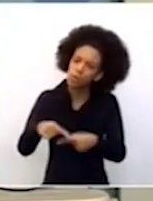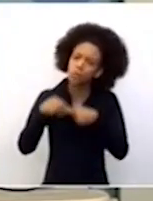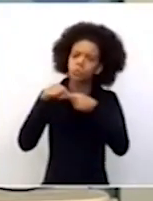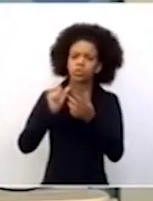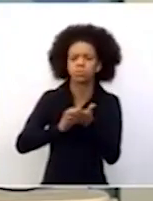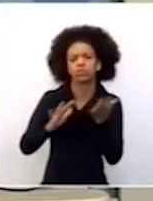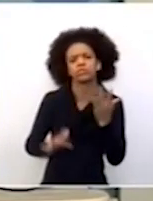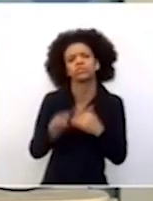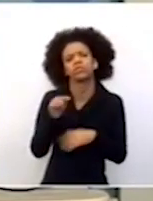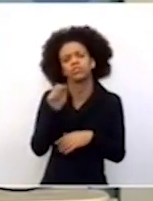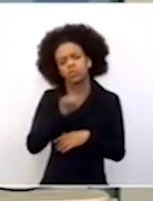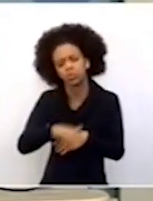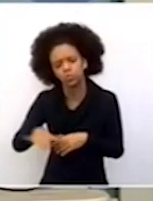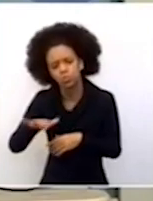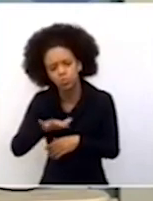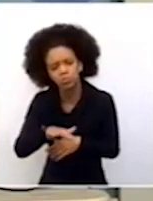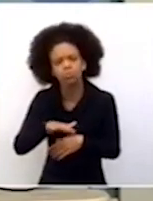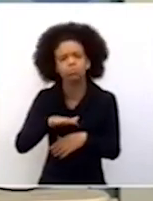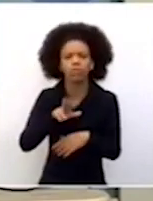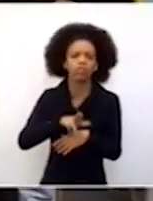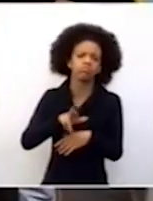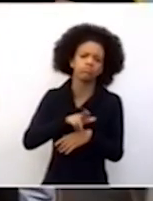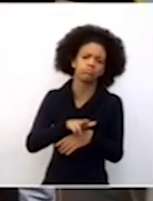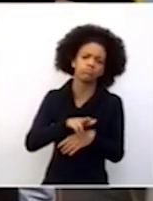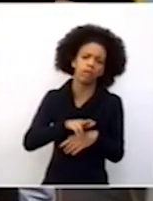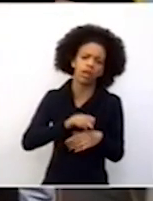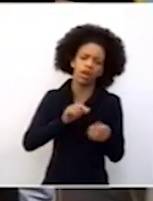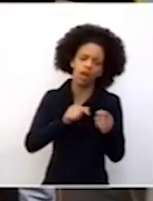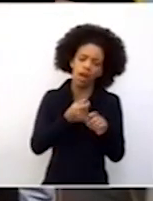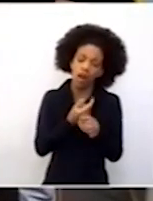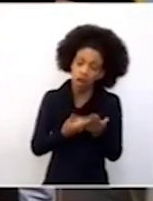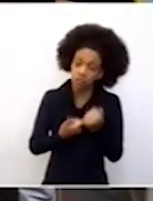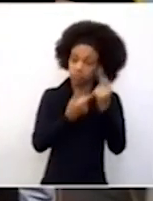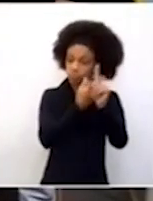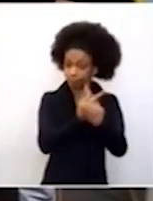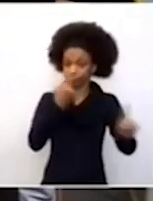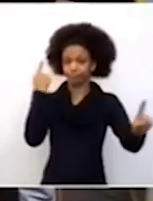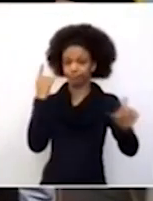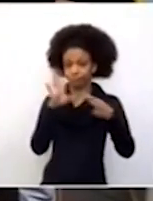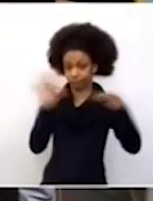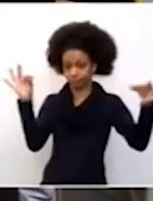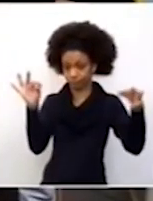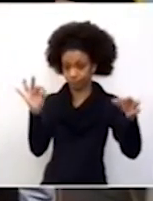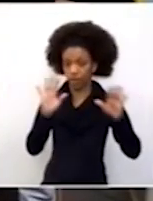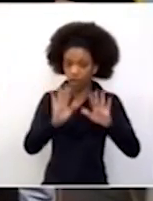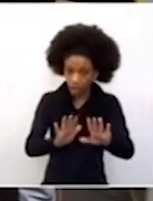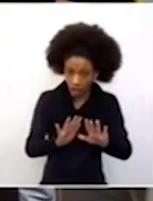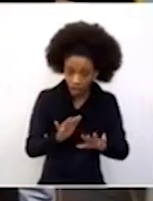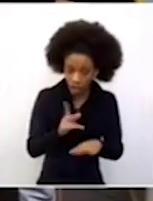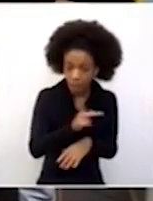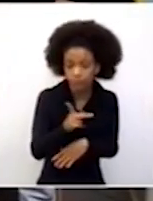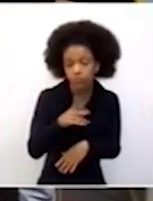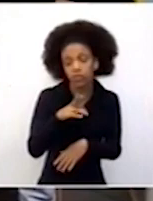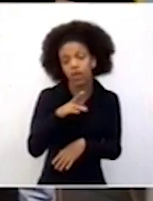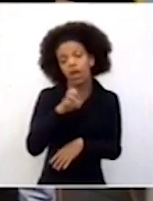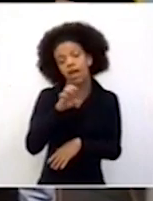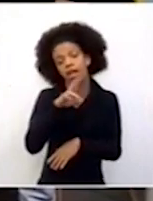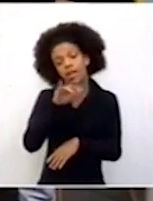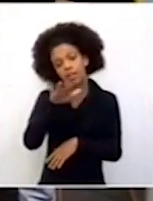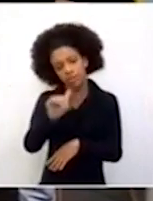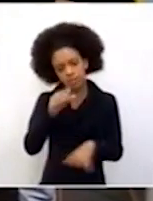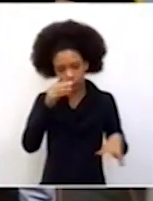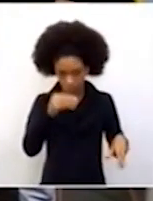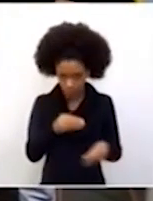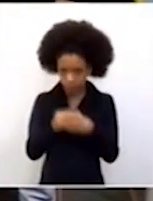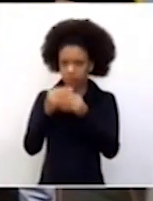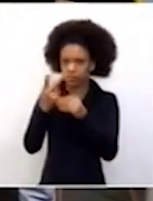um espaço maker, onde você usa a tecnologia desplugada, tá? A professora Érica, só comentando aqui, dando continuidade